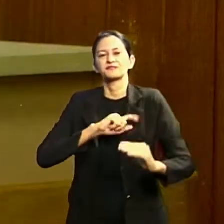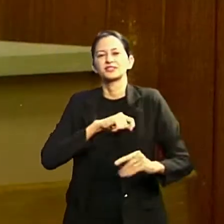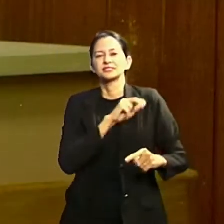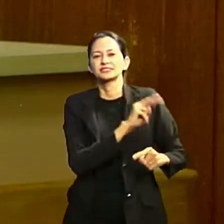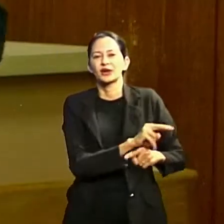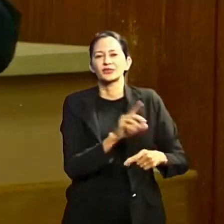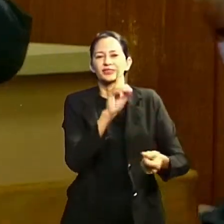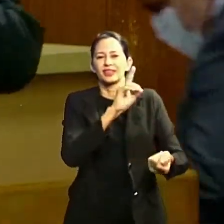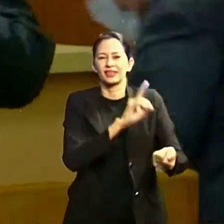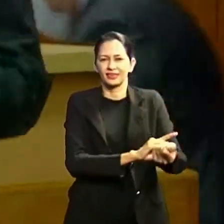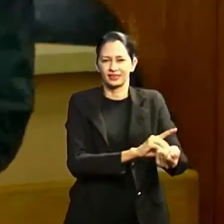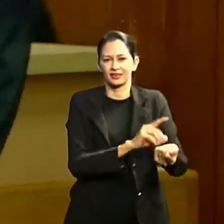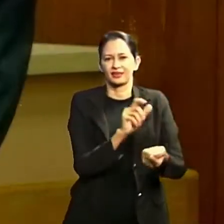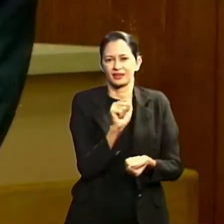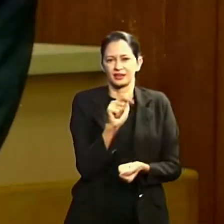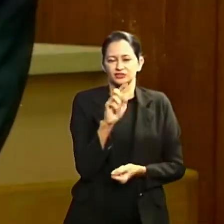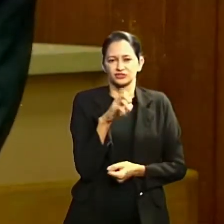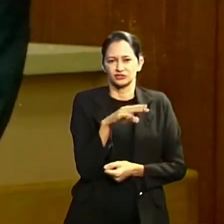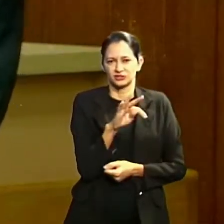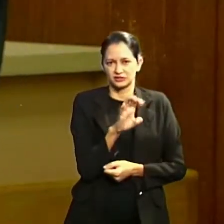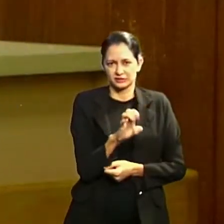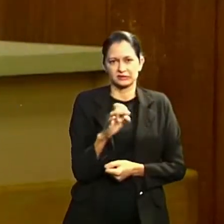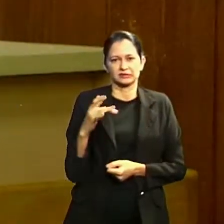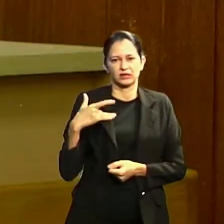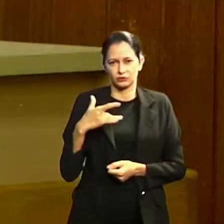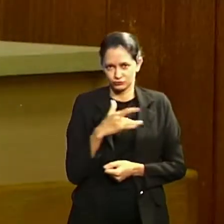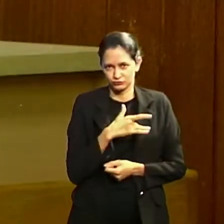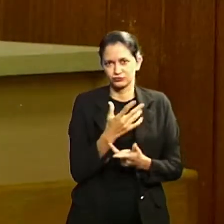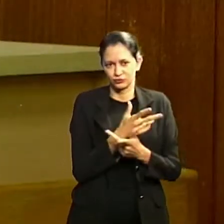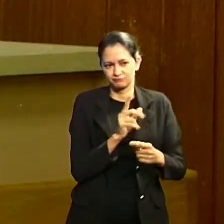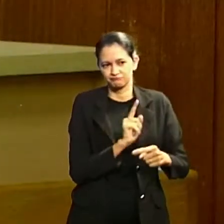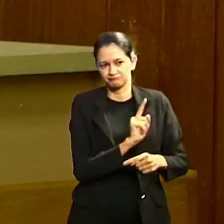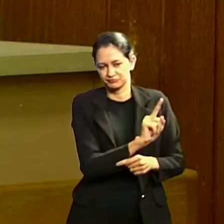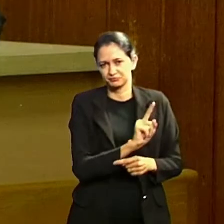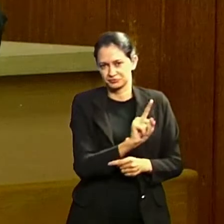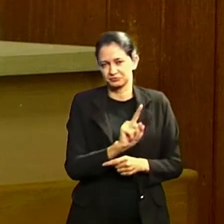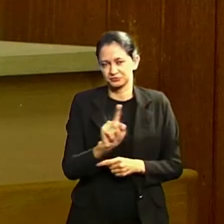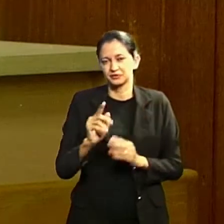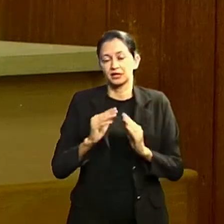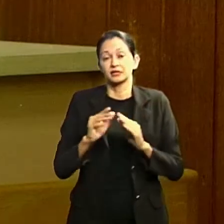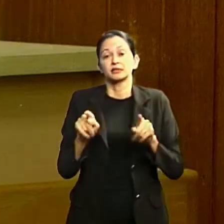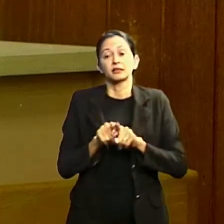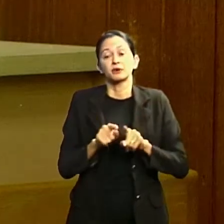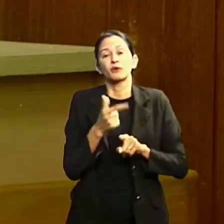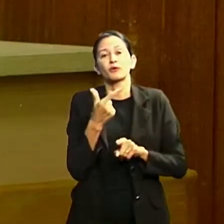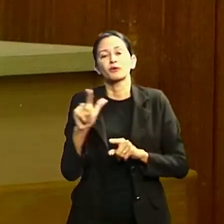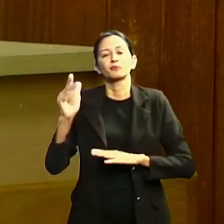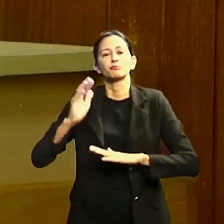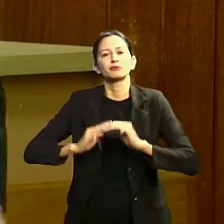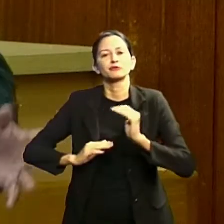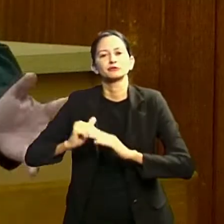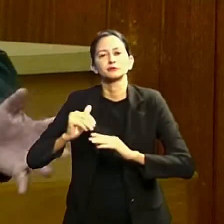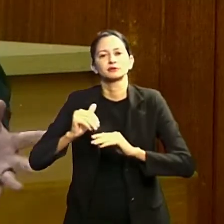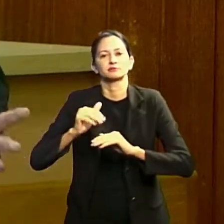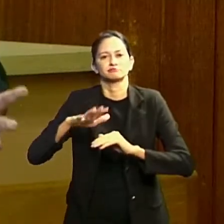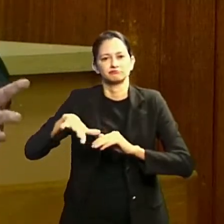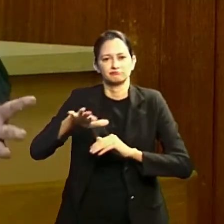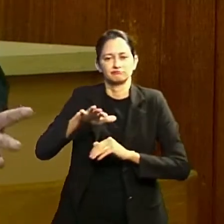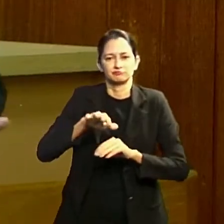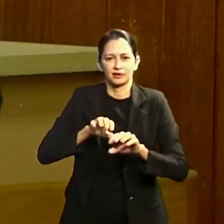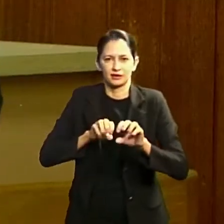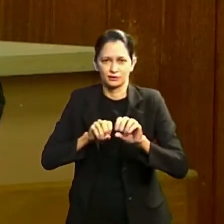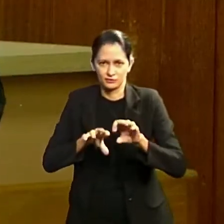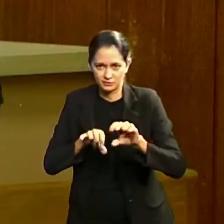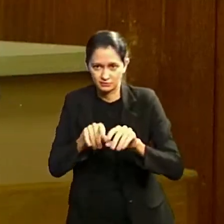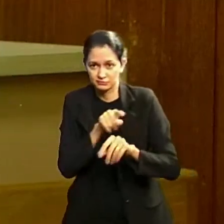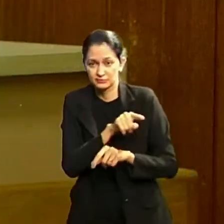tem, dos administrativos e professores auxiliares da educação. Ou seja,